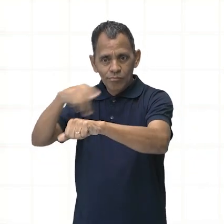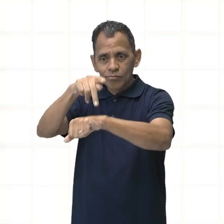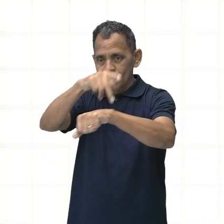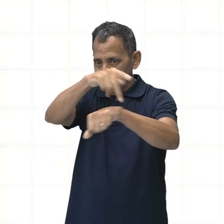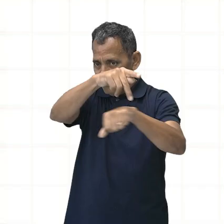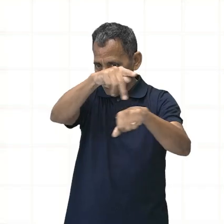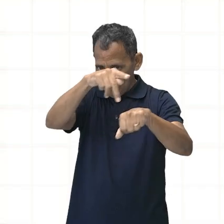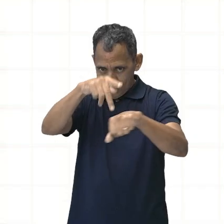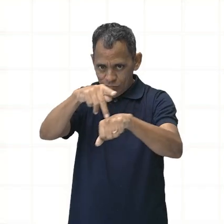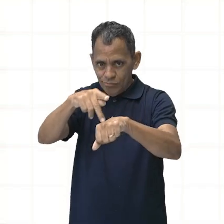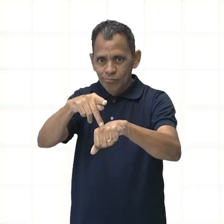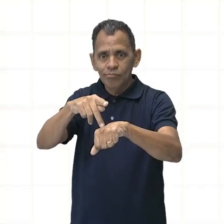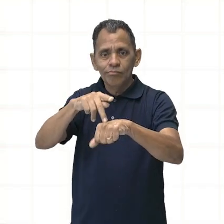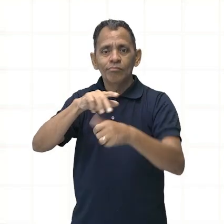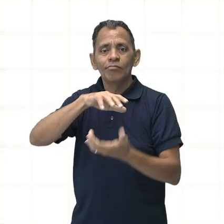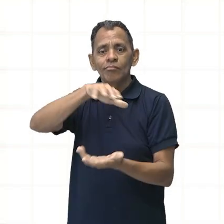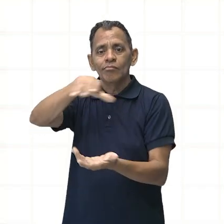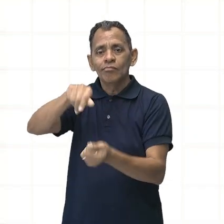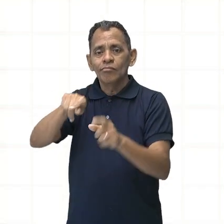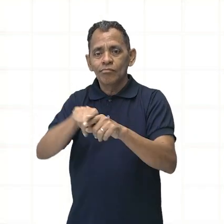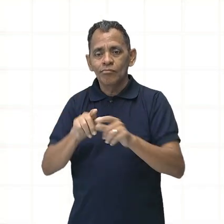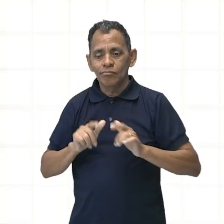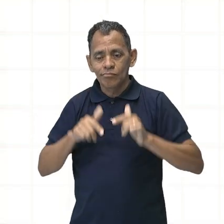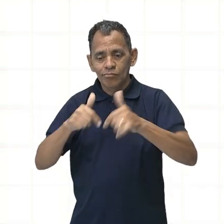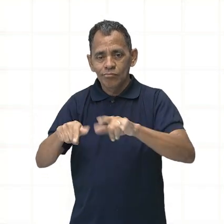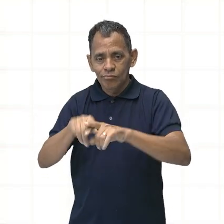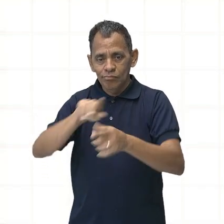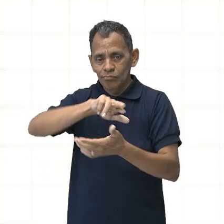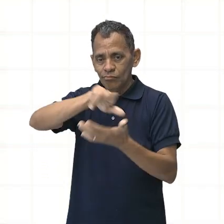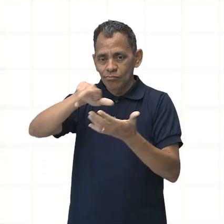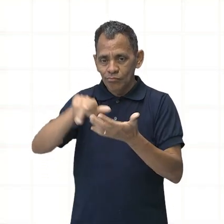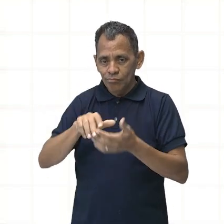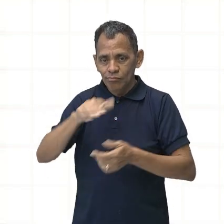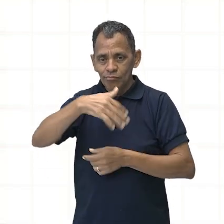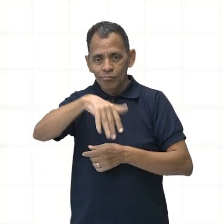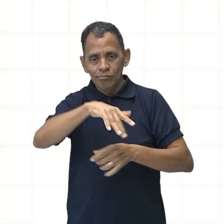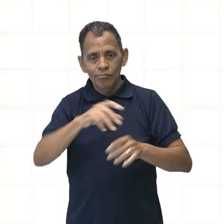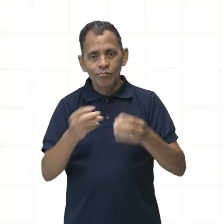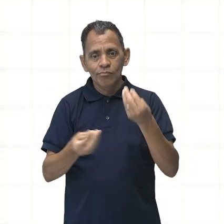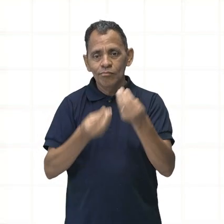outros países do mundo, que atuam em diversos setores, né,